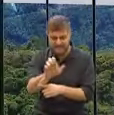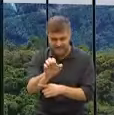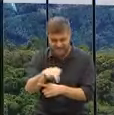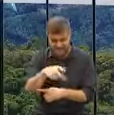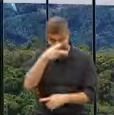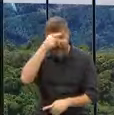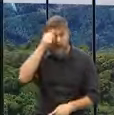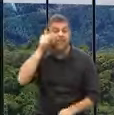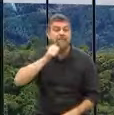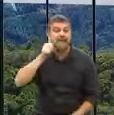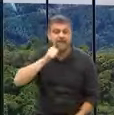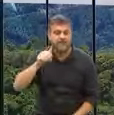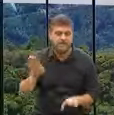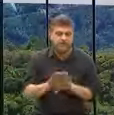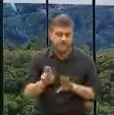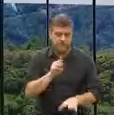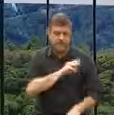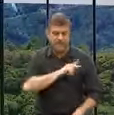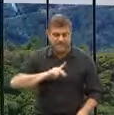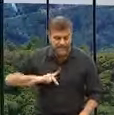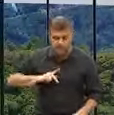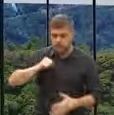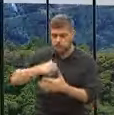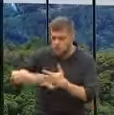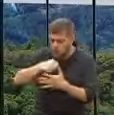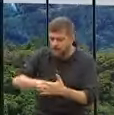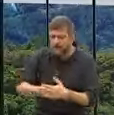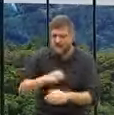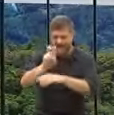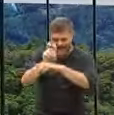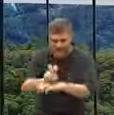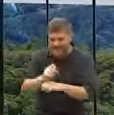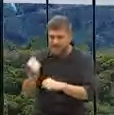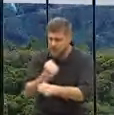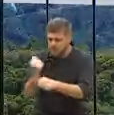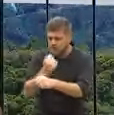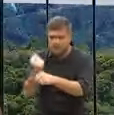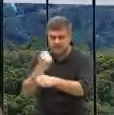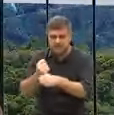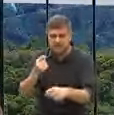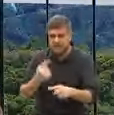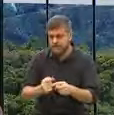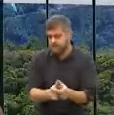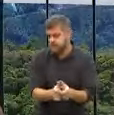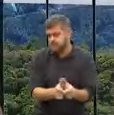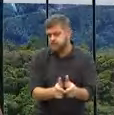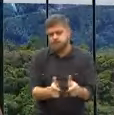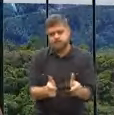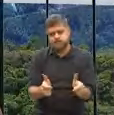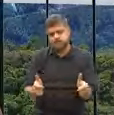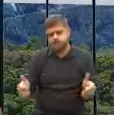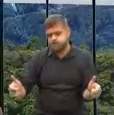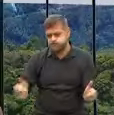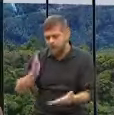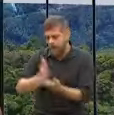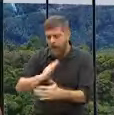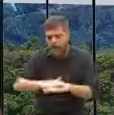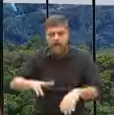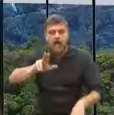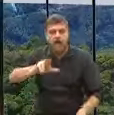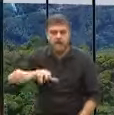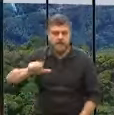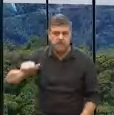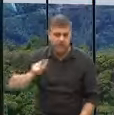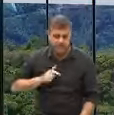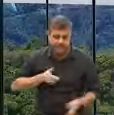Ministério Público inclusive, cobrava a construção de mais creches, porque não para. Isso é um círculo que não vai